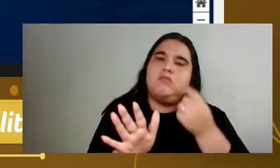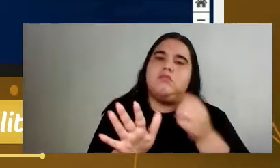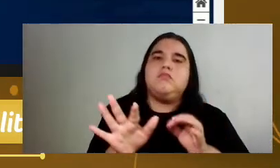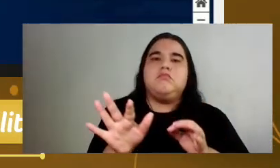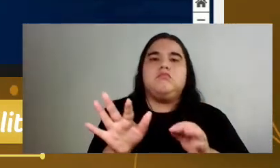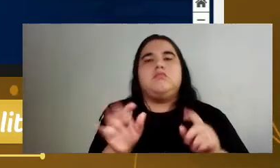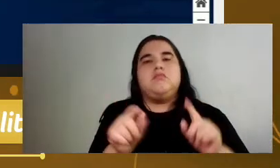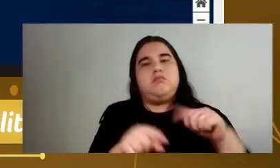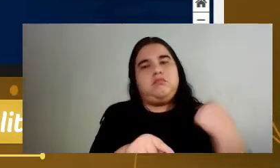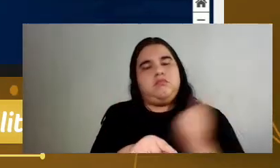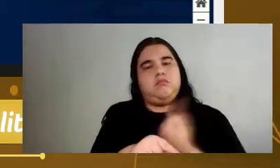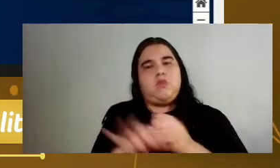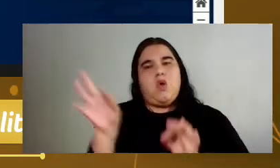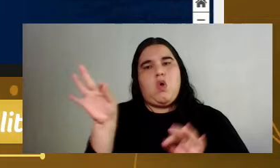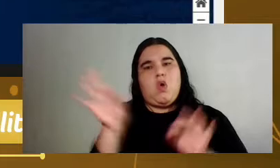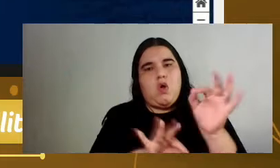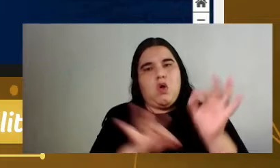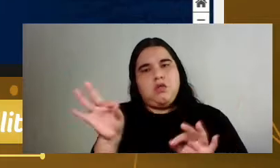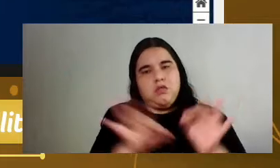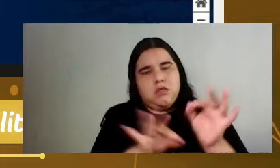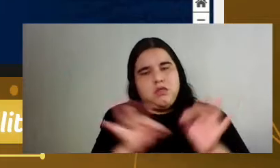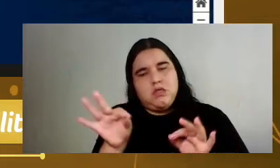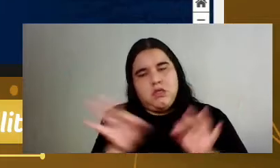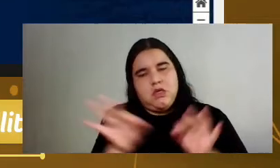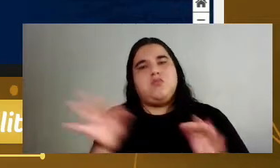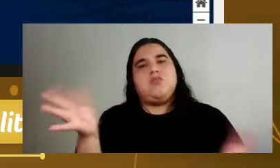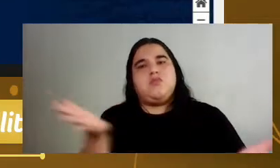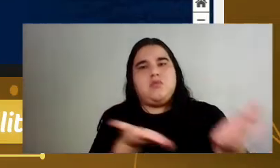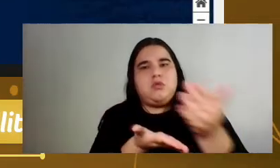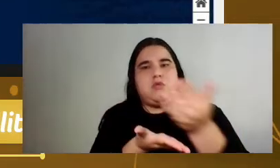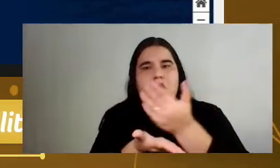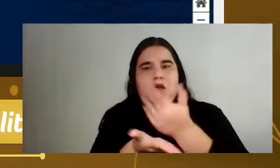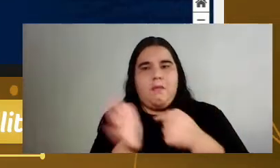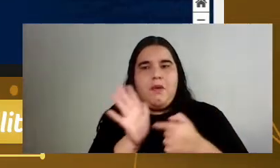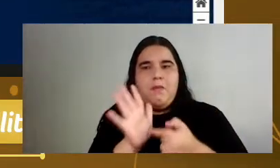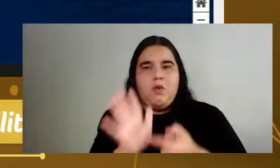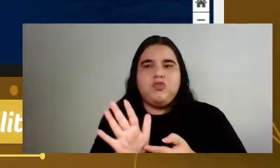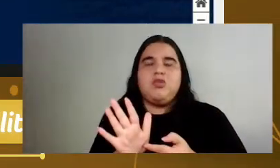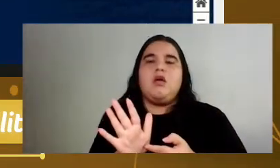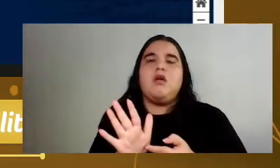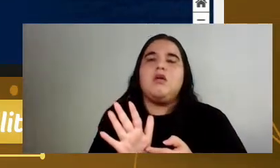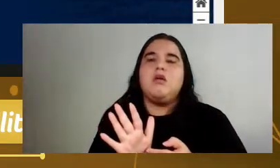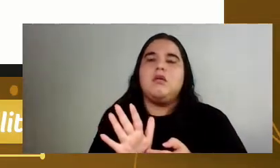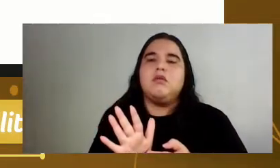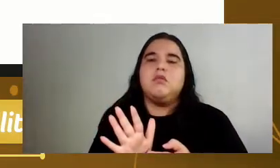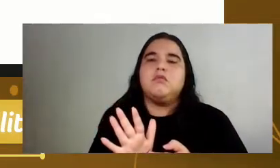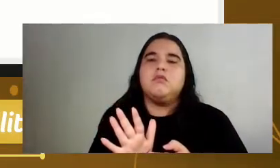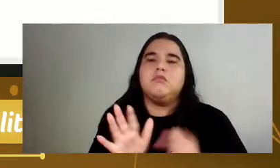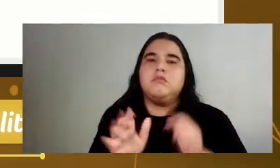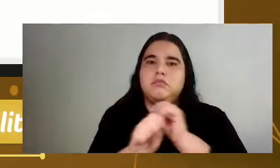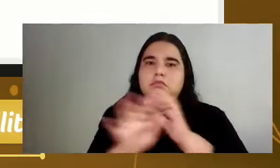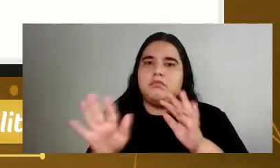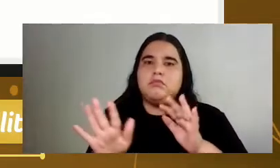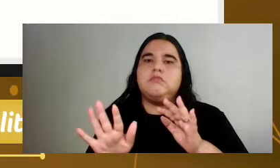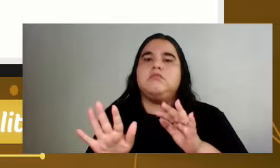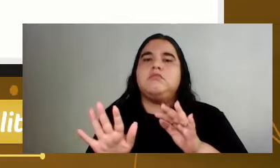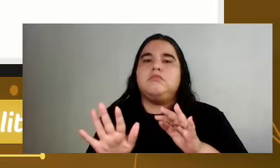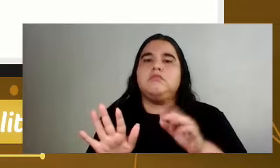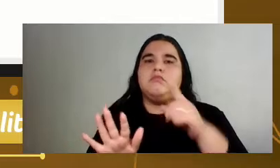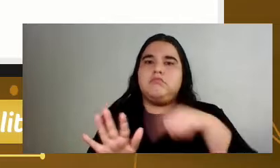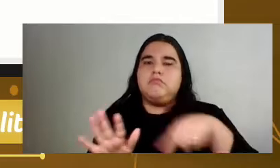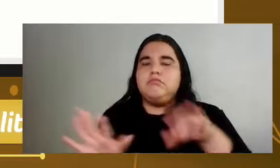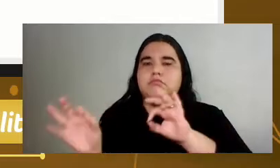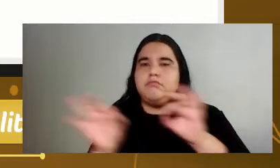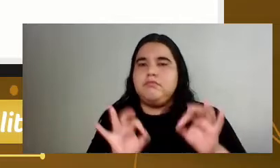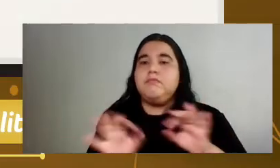poder apresentar esses dados de maneira mais inteligente. Silas, é interessante a gente destacar aí que a